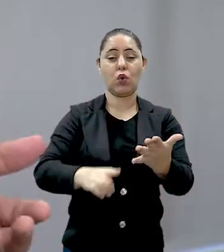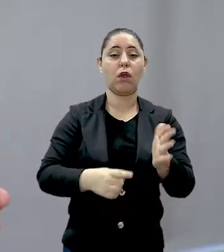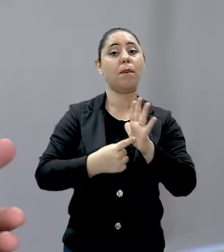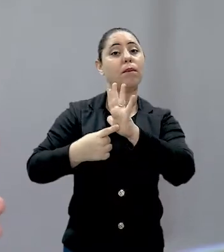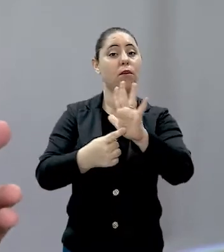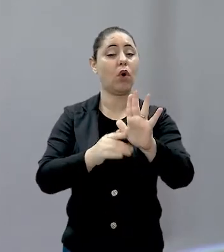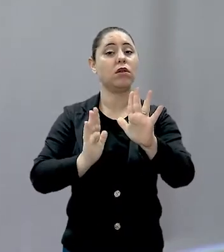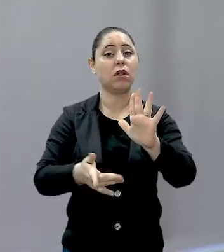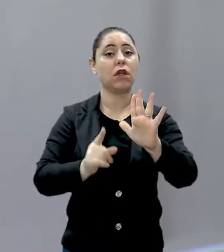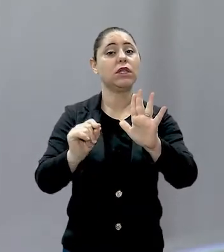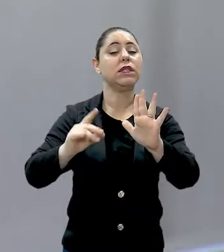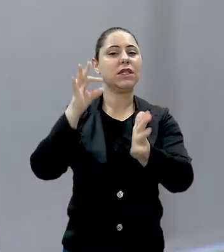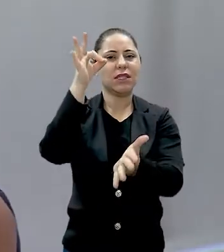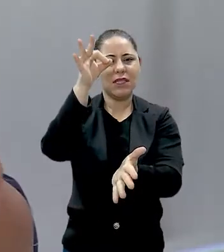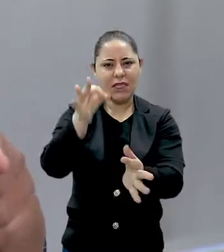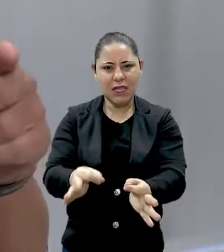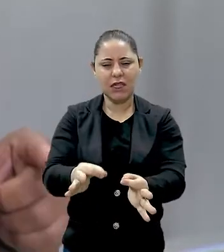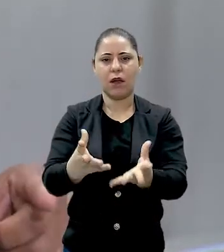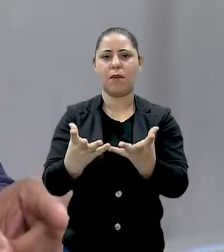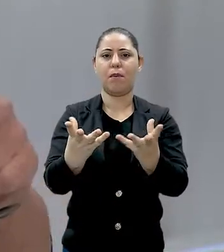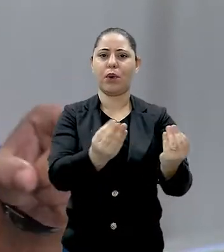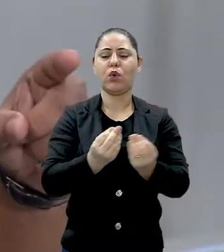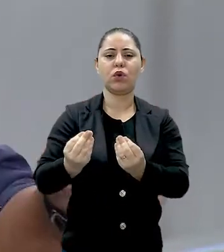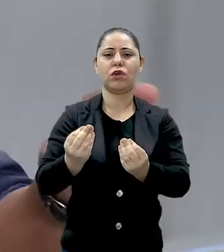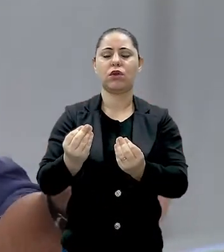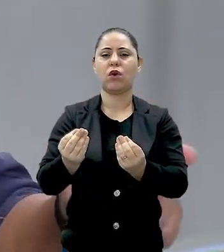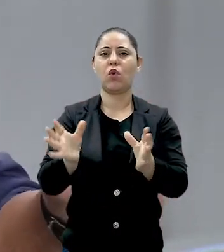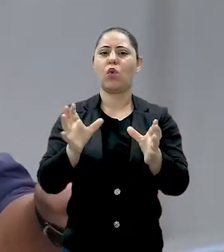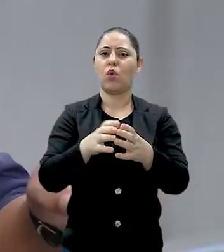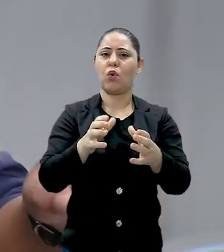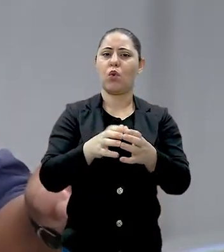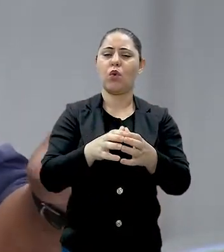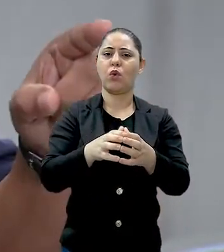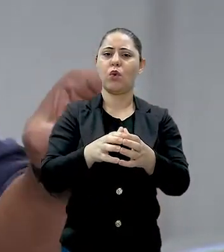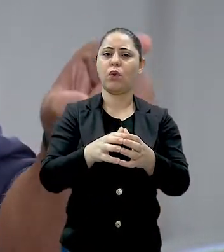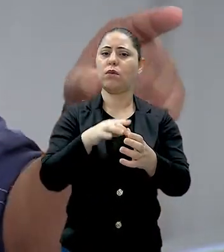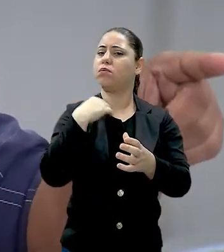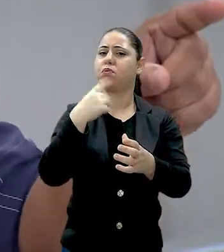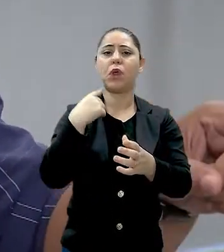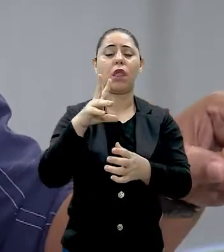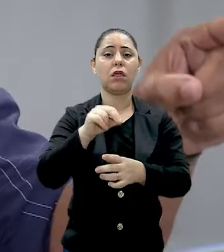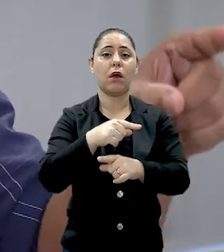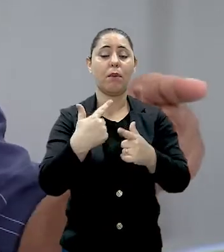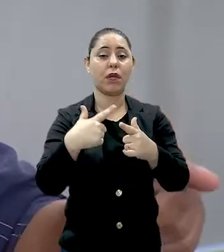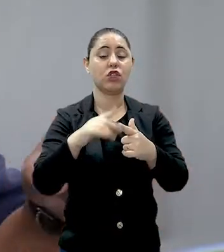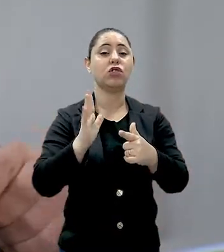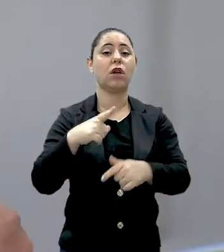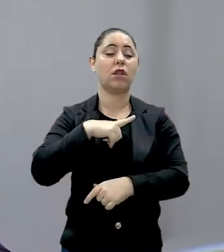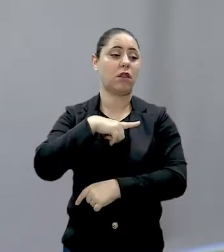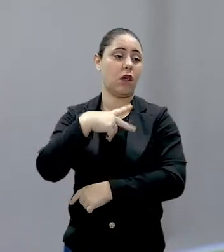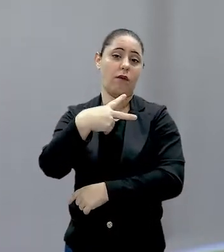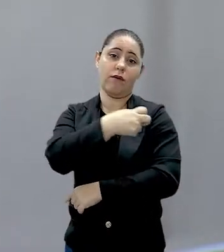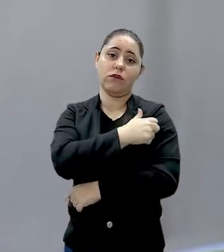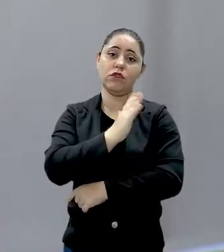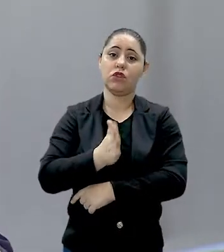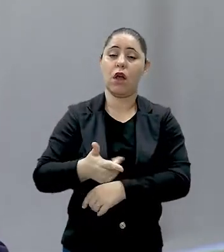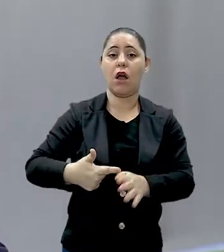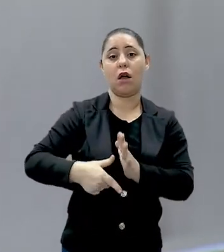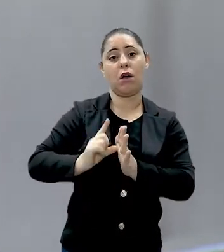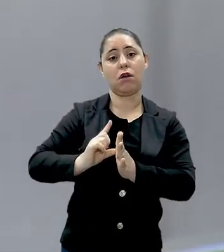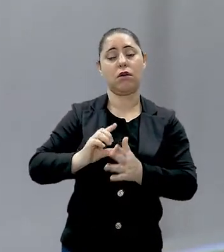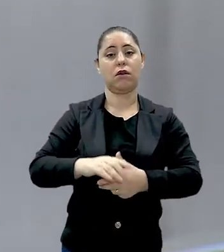os documentos mostram isso, com certeza ele e muita gente da geração dele teria deixado de morrer porque teria